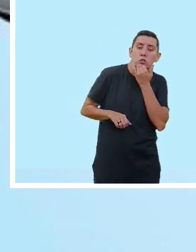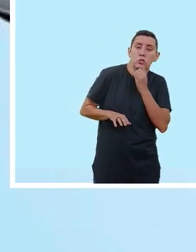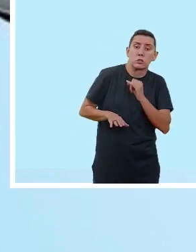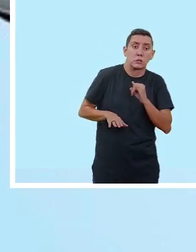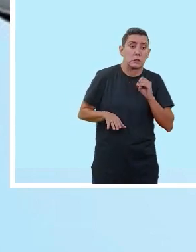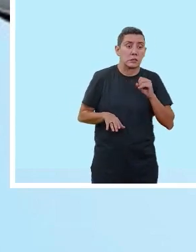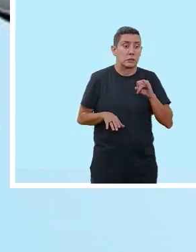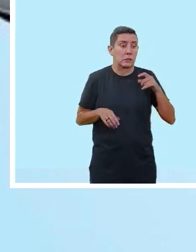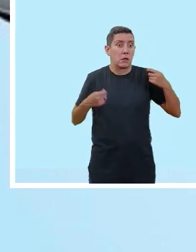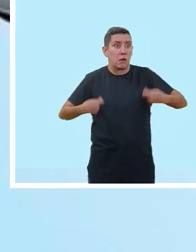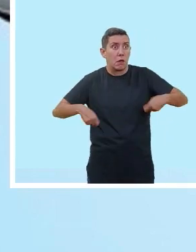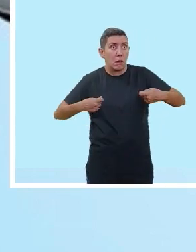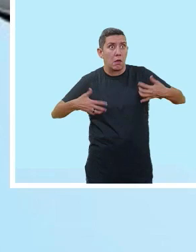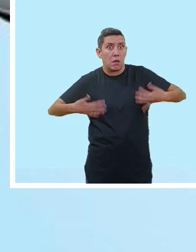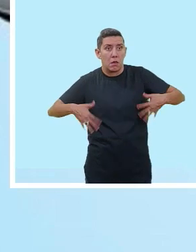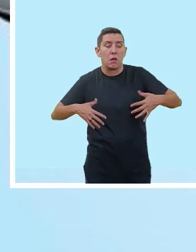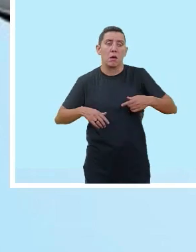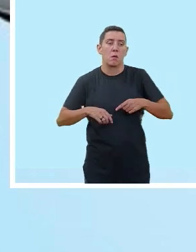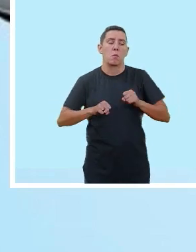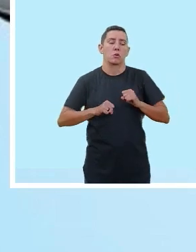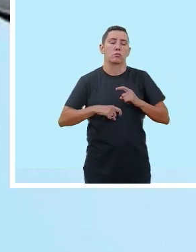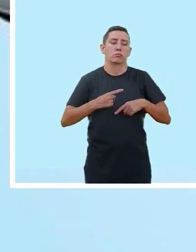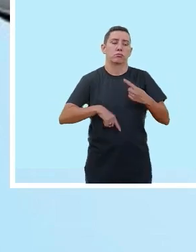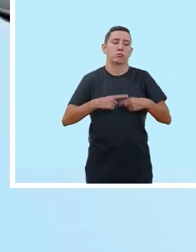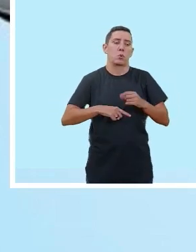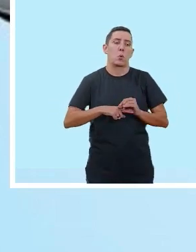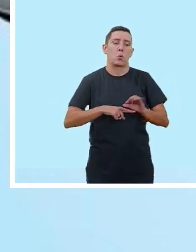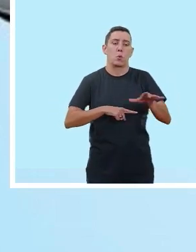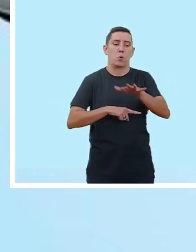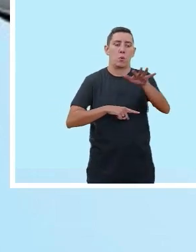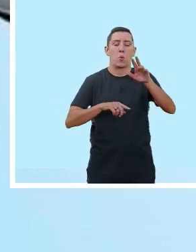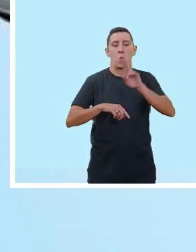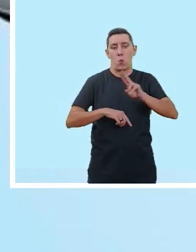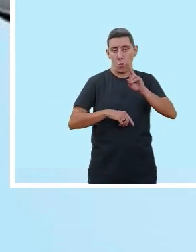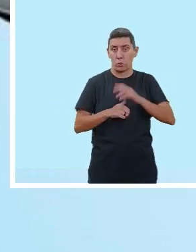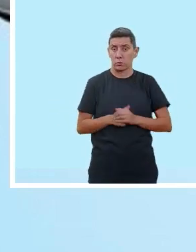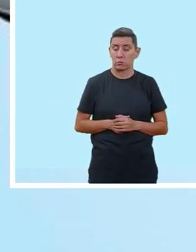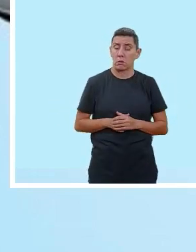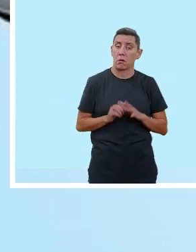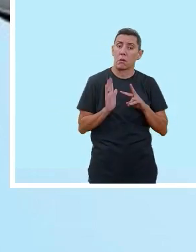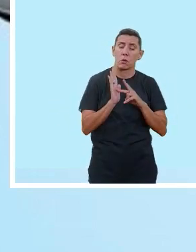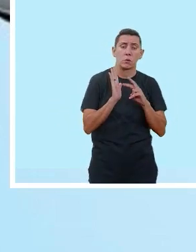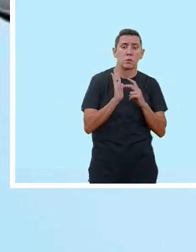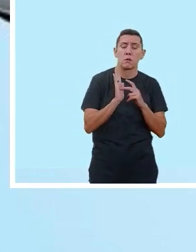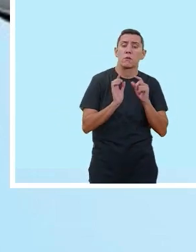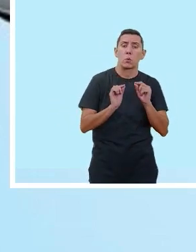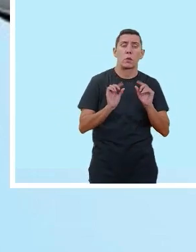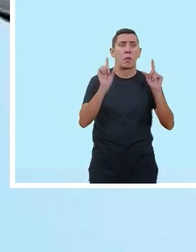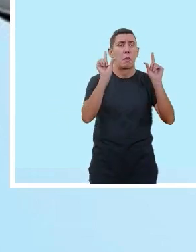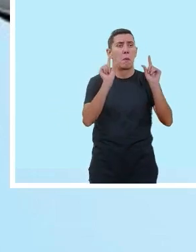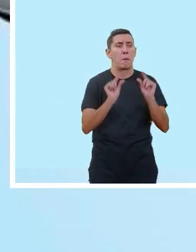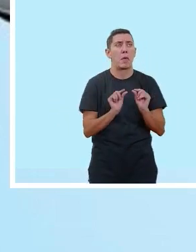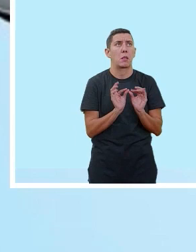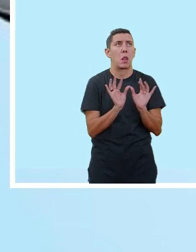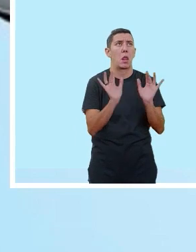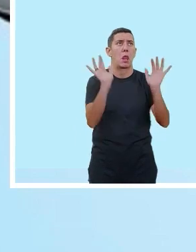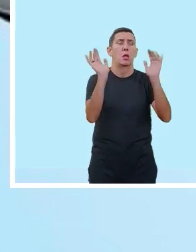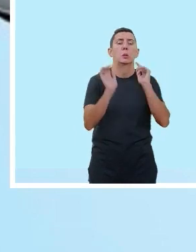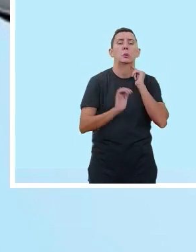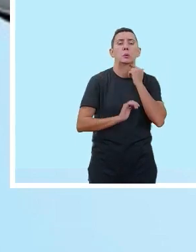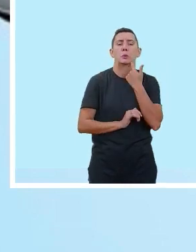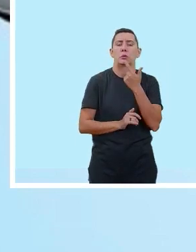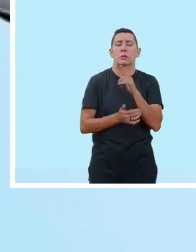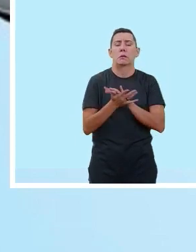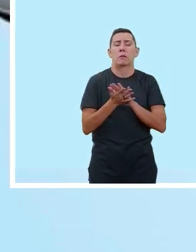for extremamente necessário. E com isso você consegue ter uma redução significativa da quantidade de emissão de gases de